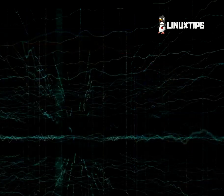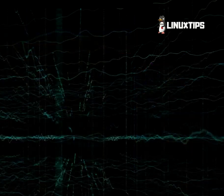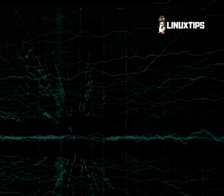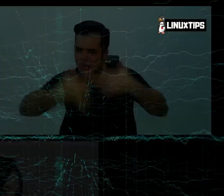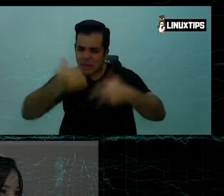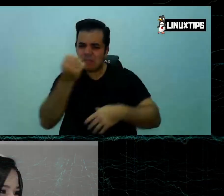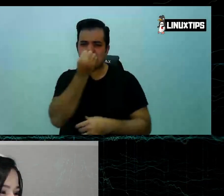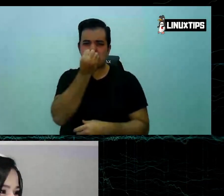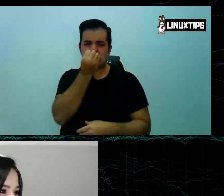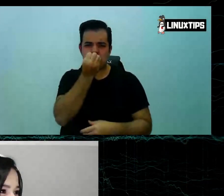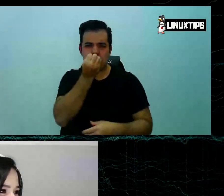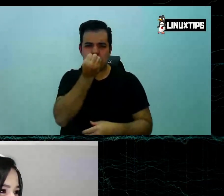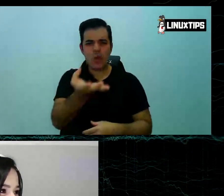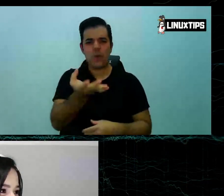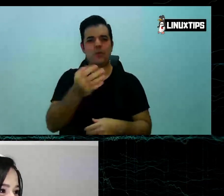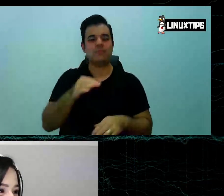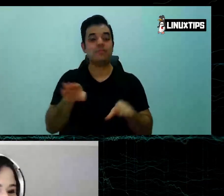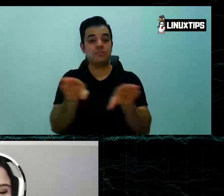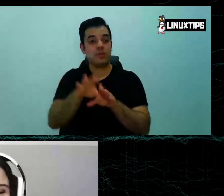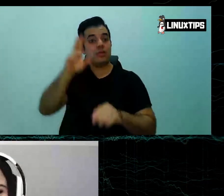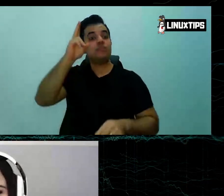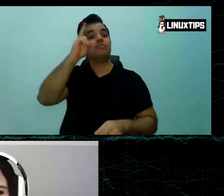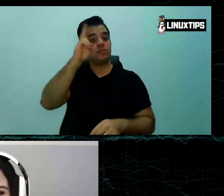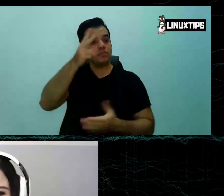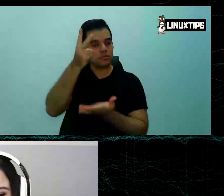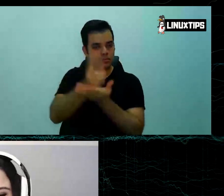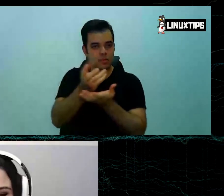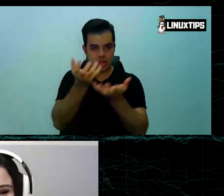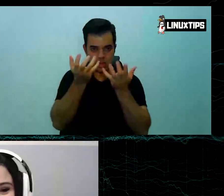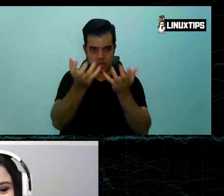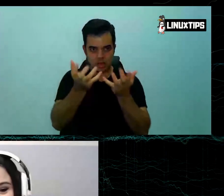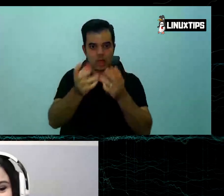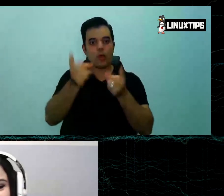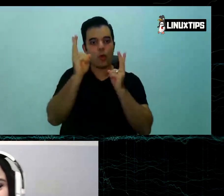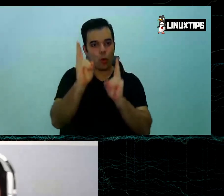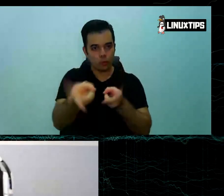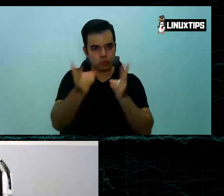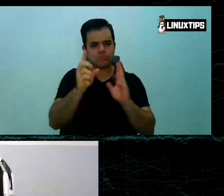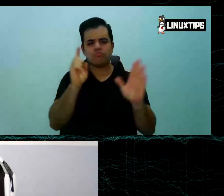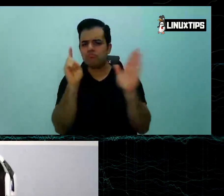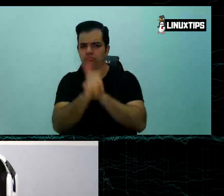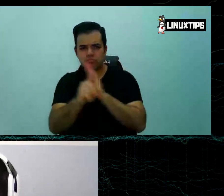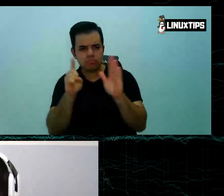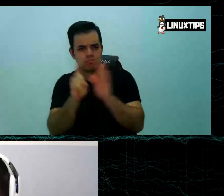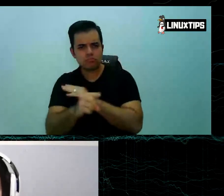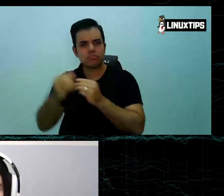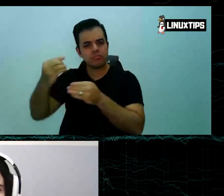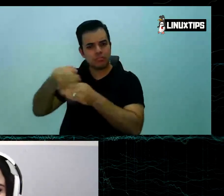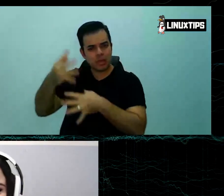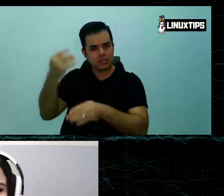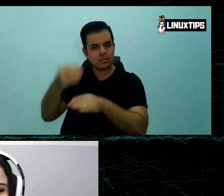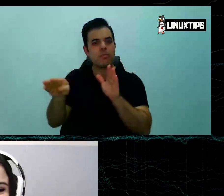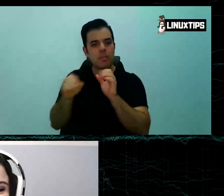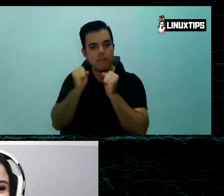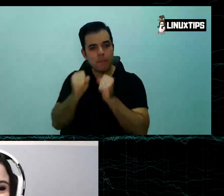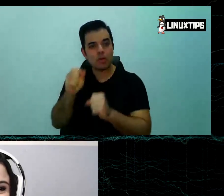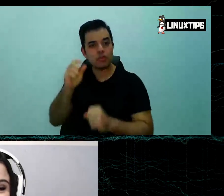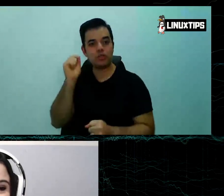bom. Ó, lembrando sempre que quem quiser continuar a perguntar qualquer coisa com a Paty, colhem lá no Twitter dela, digita